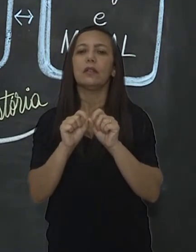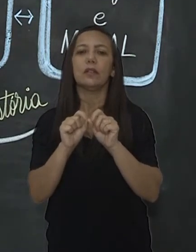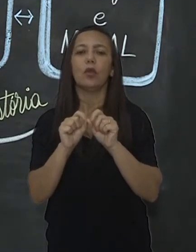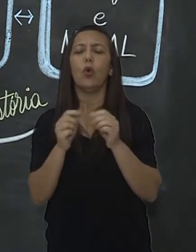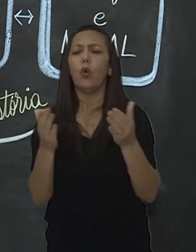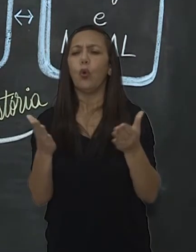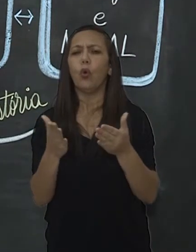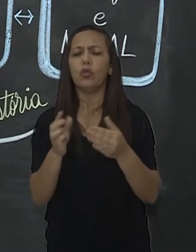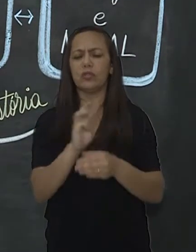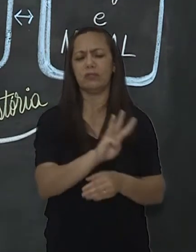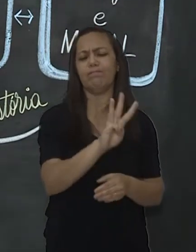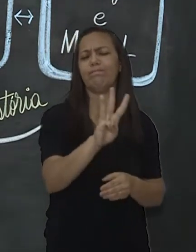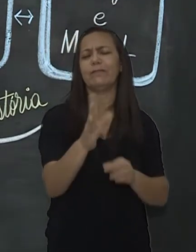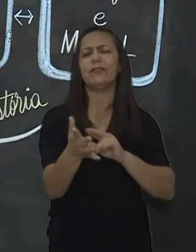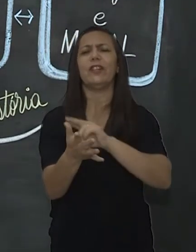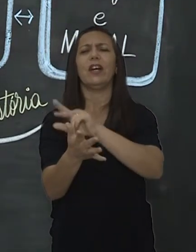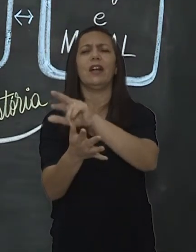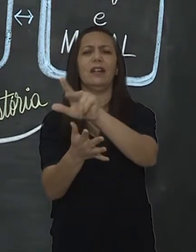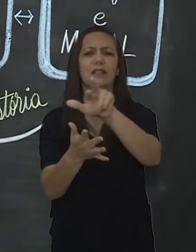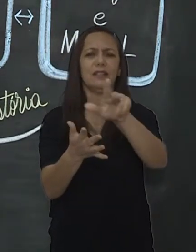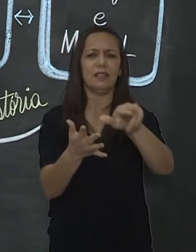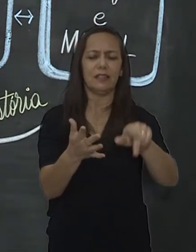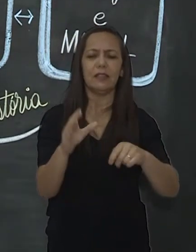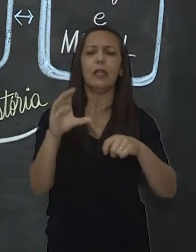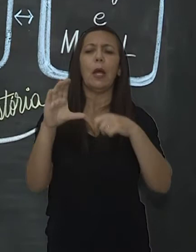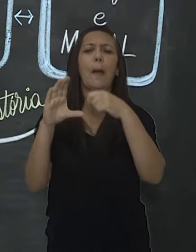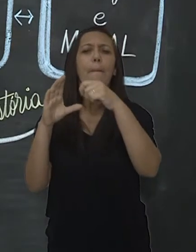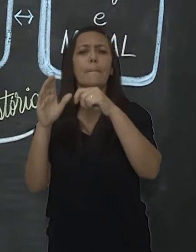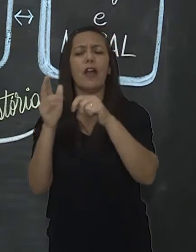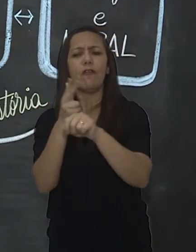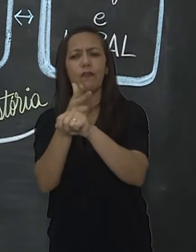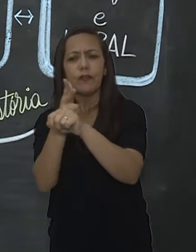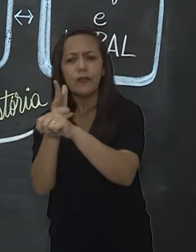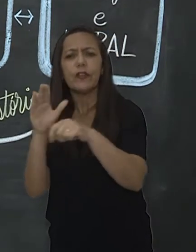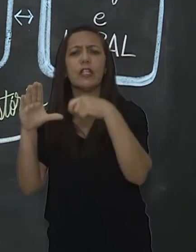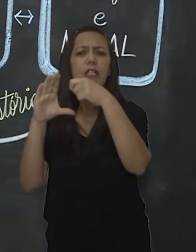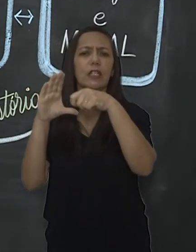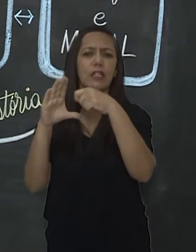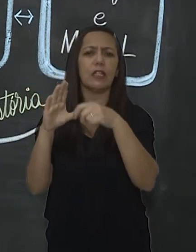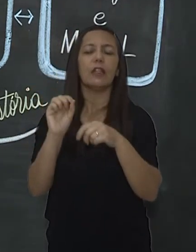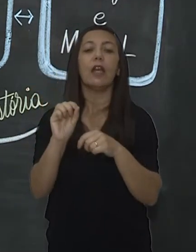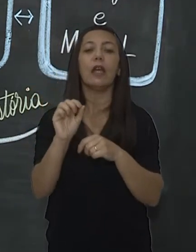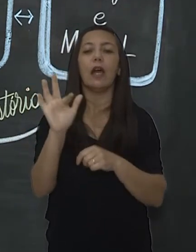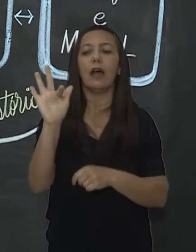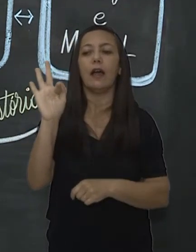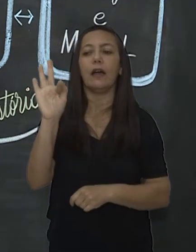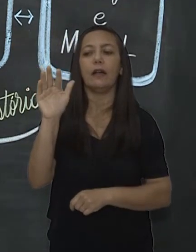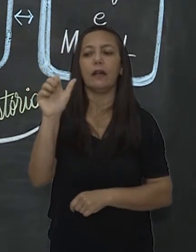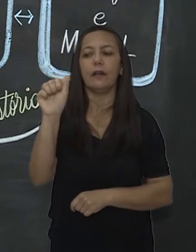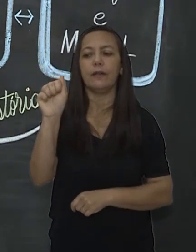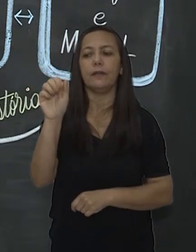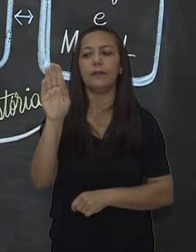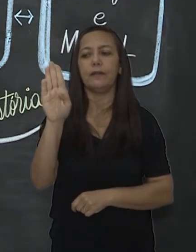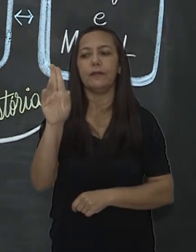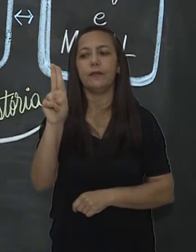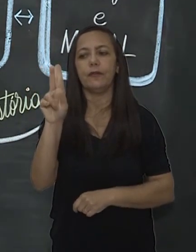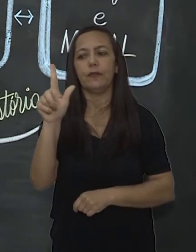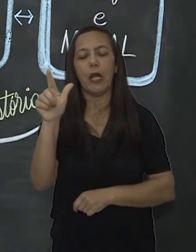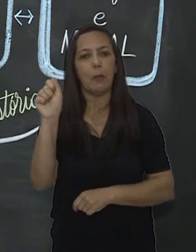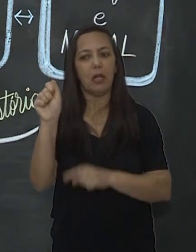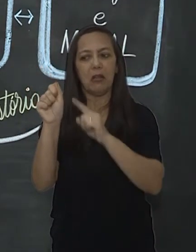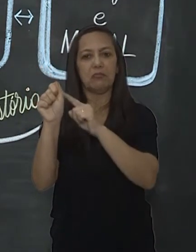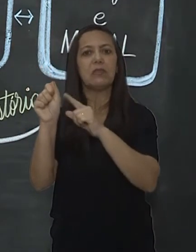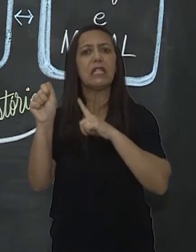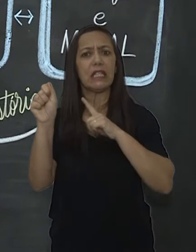tem muitos sites que também contam com isso, vídeos que são feitos a partir desses gêneros, é a fábula. Existem fábulas muito